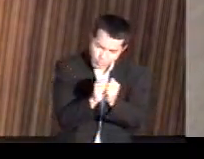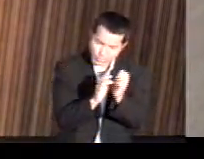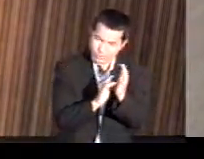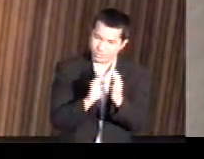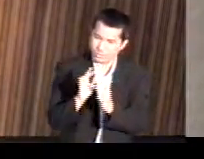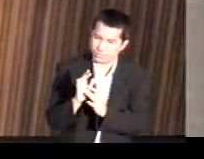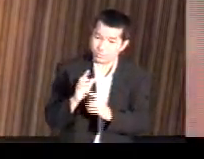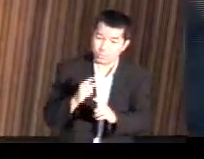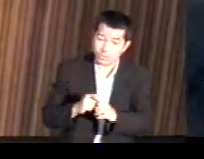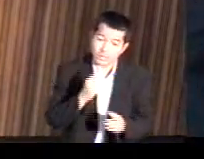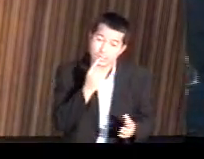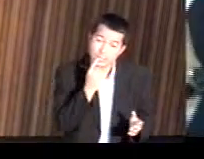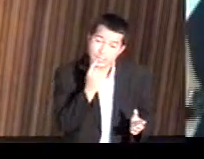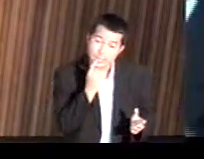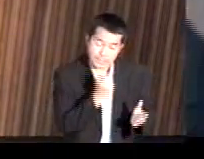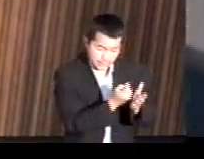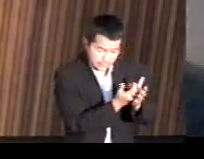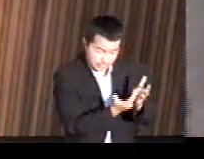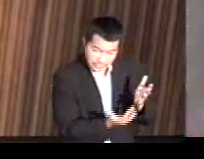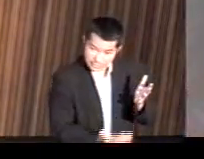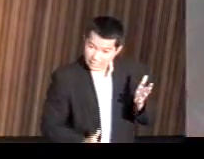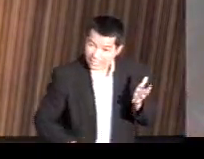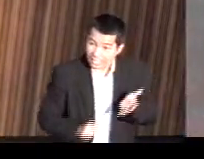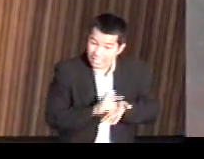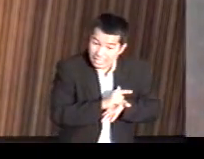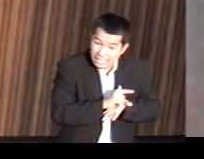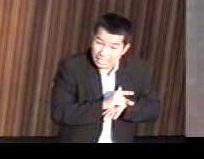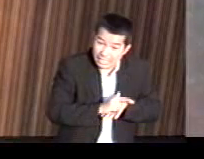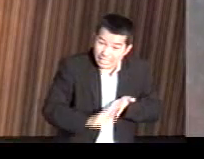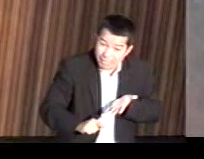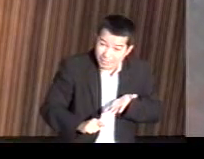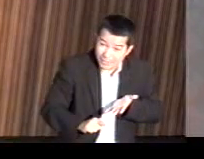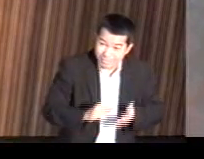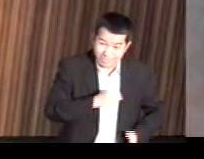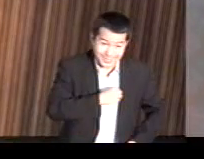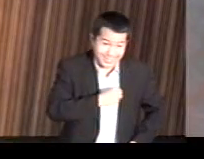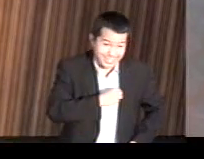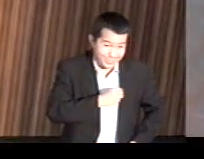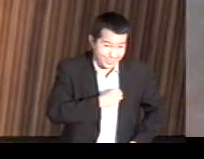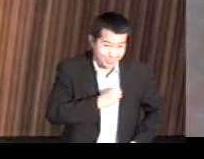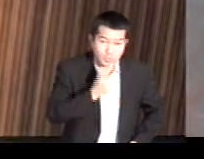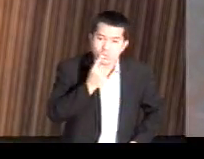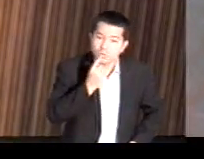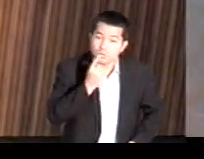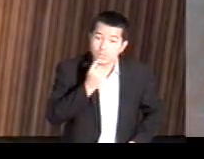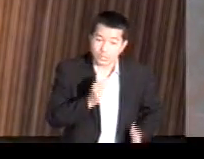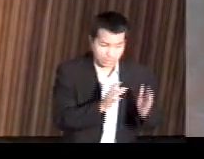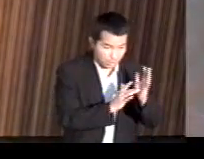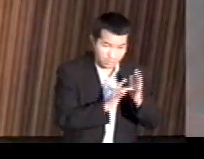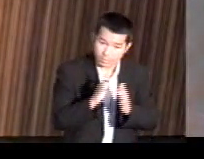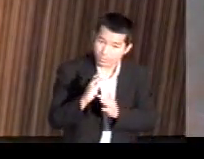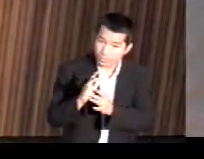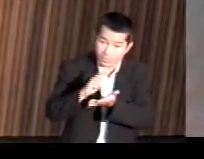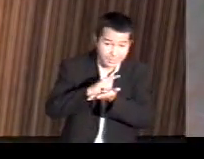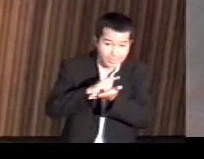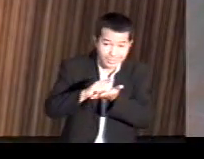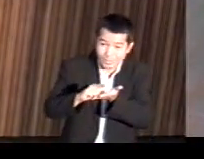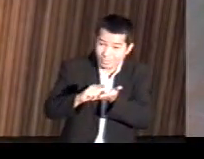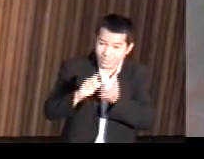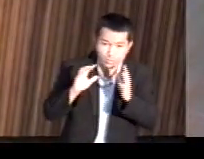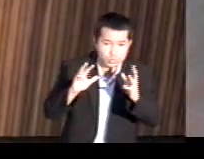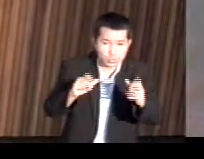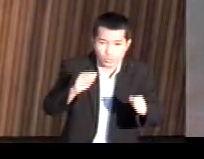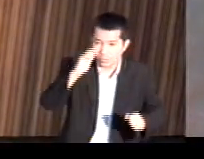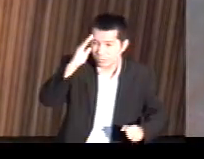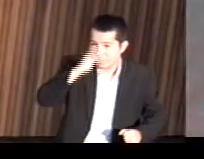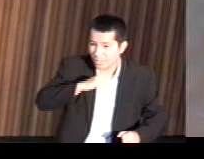E não há mais esperança, a não ser a terrível sensação de que vamos enfrentar o